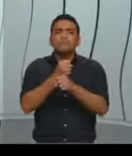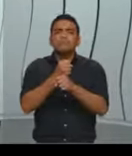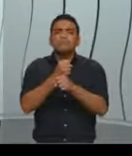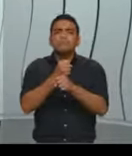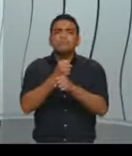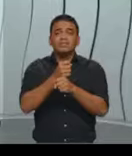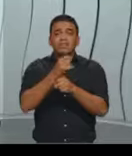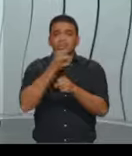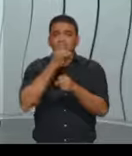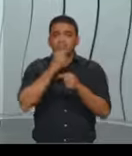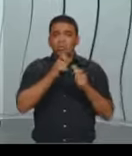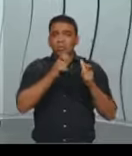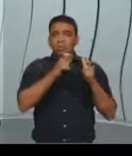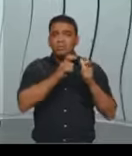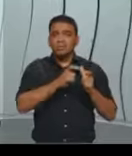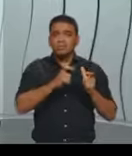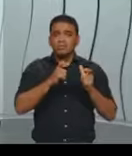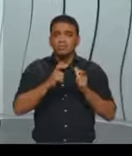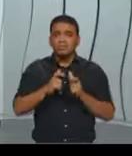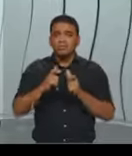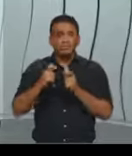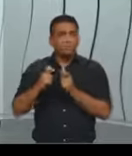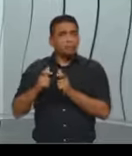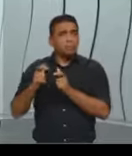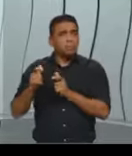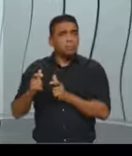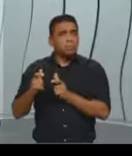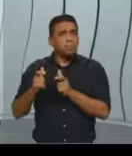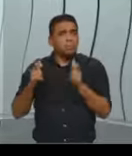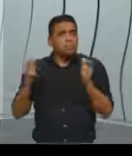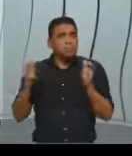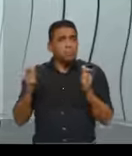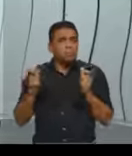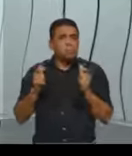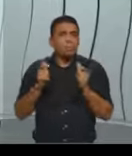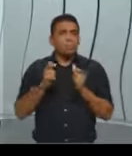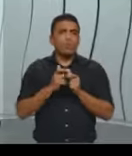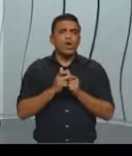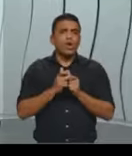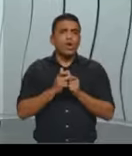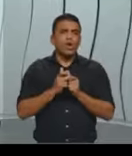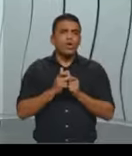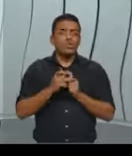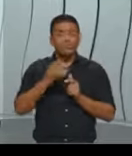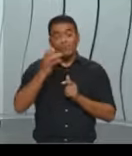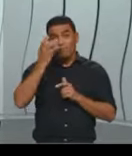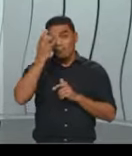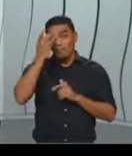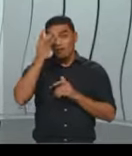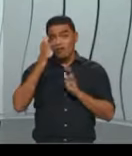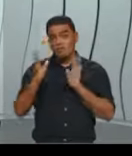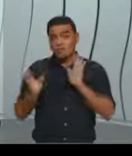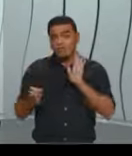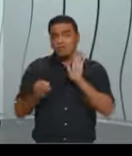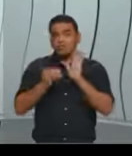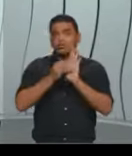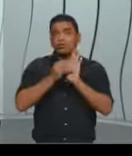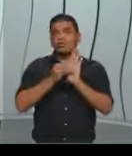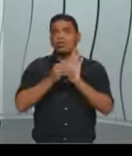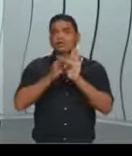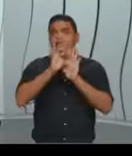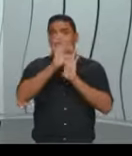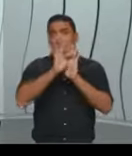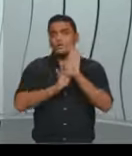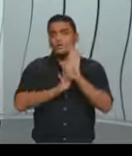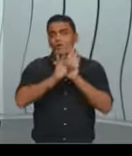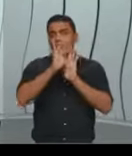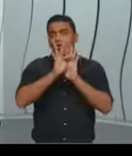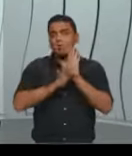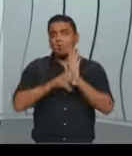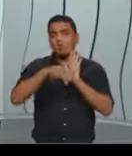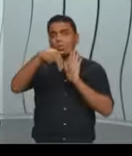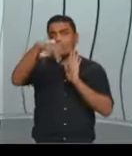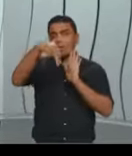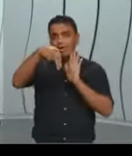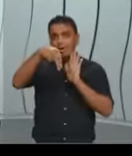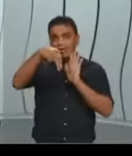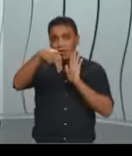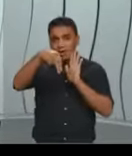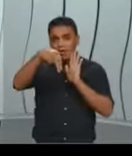posições menores que essa quantidade total. Então fica fácil da gente jogar na fórmula, porque o n nunca vai ser menor que o